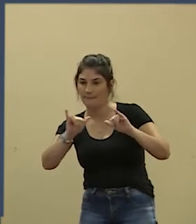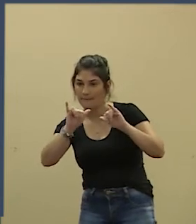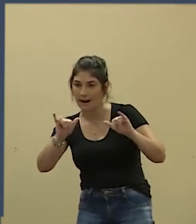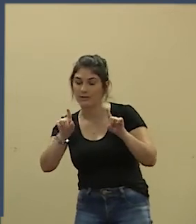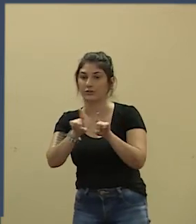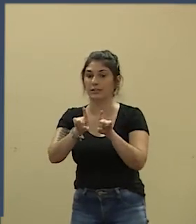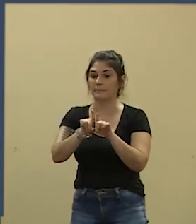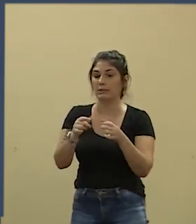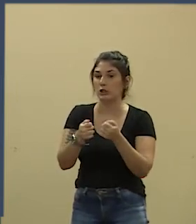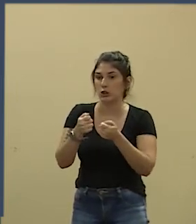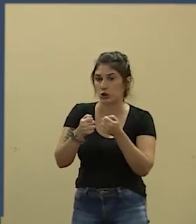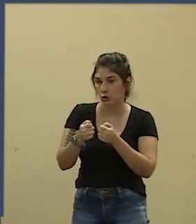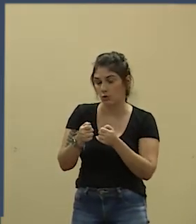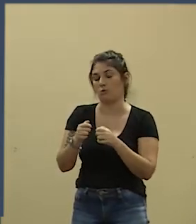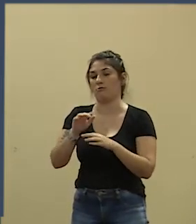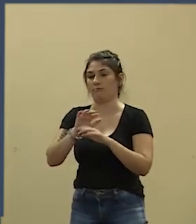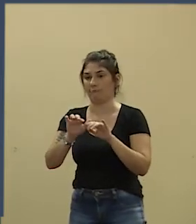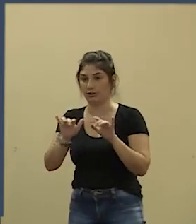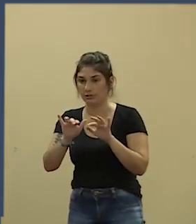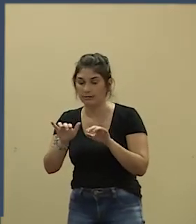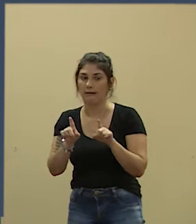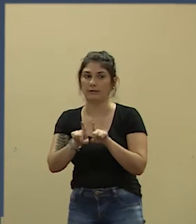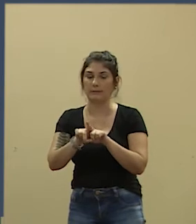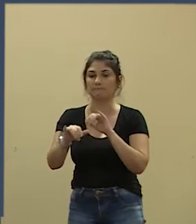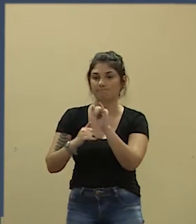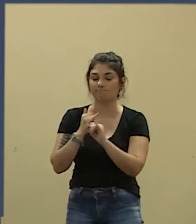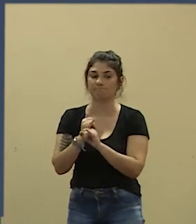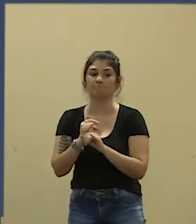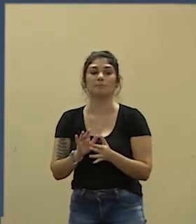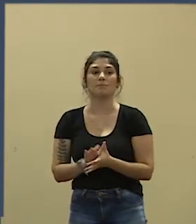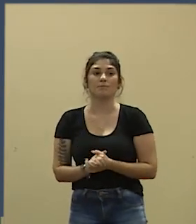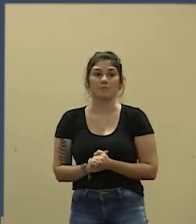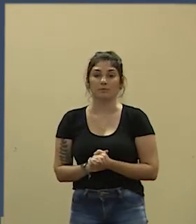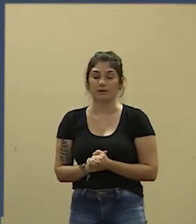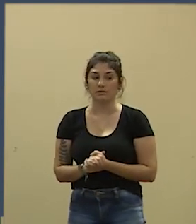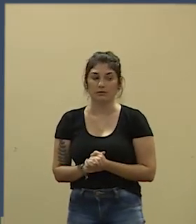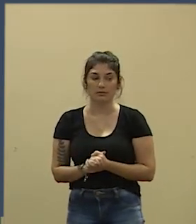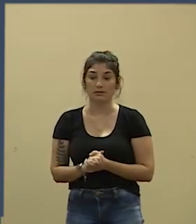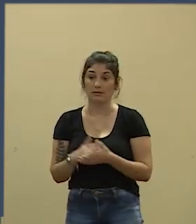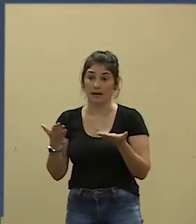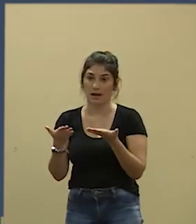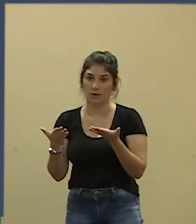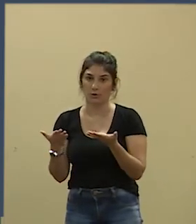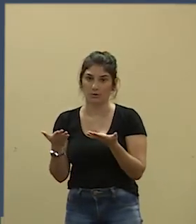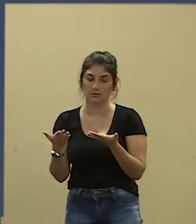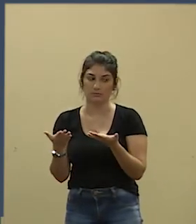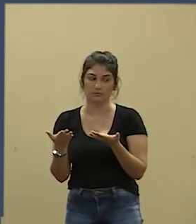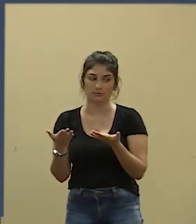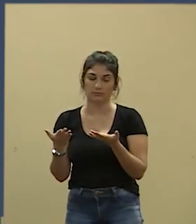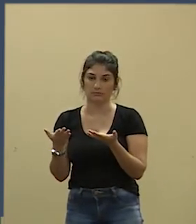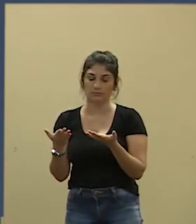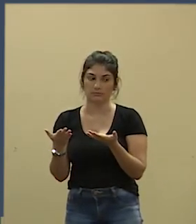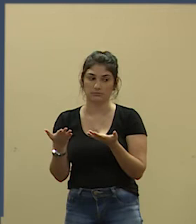trabalha com produção audiovisual bastante lá a multimídia e atualmente é assumir também o desafio de coordenar